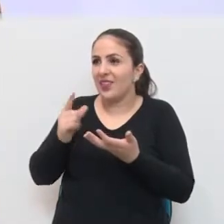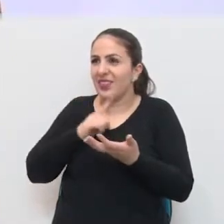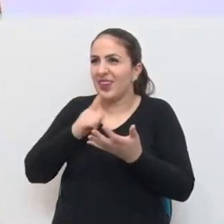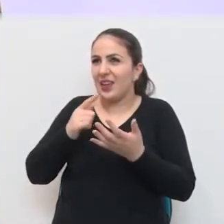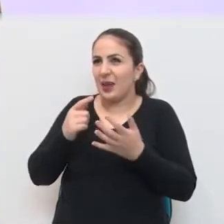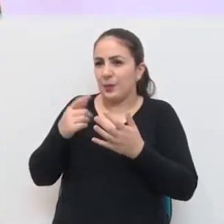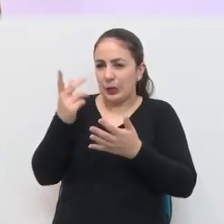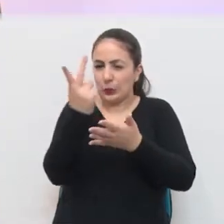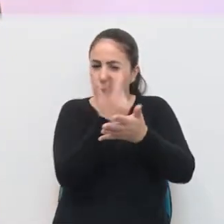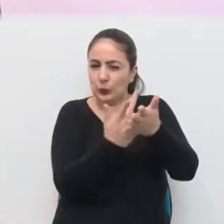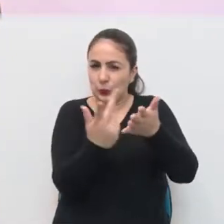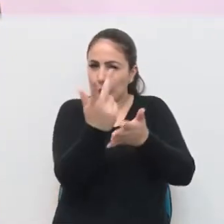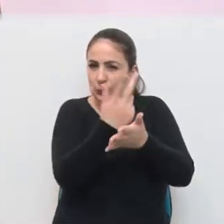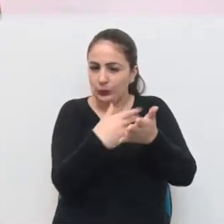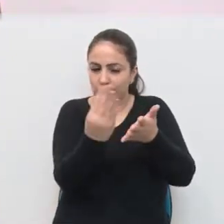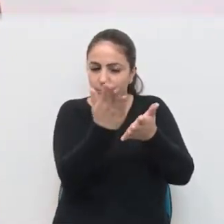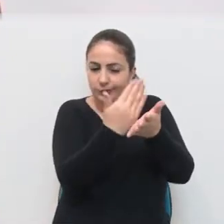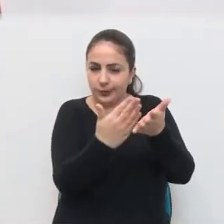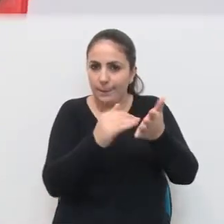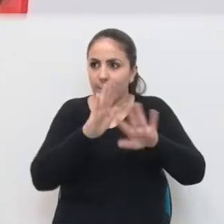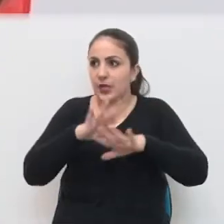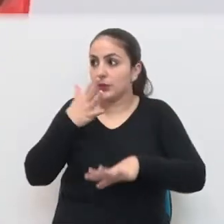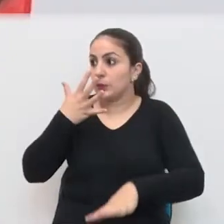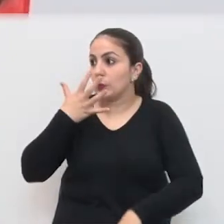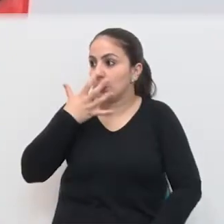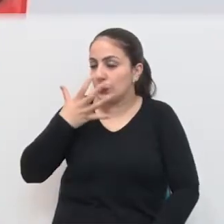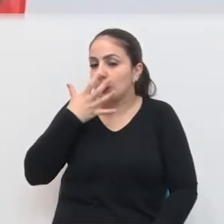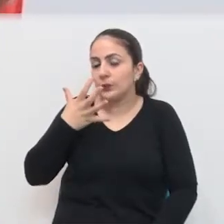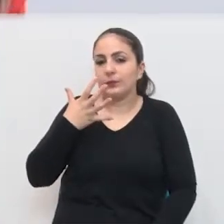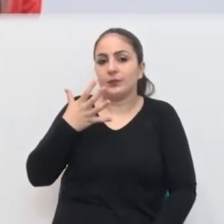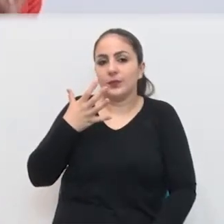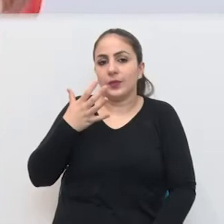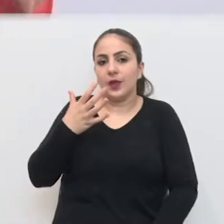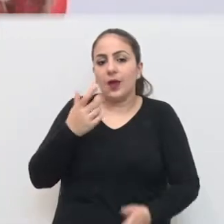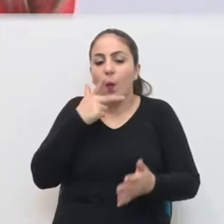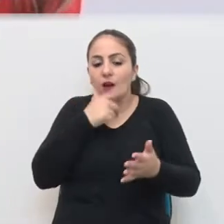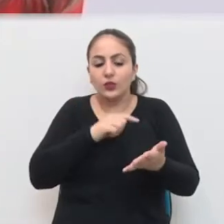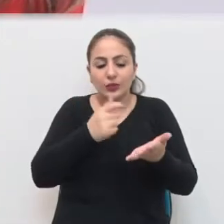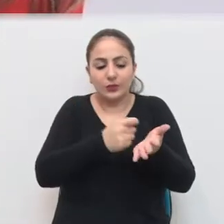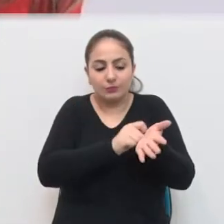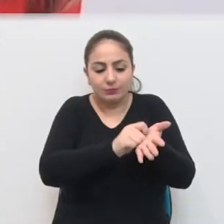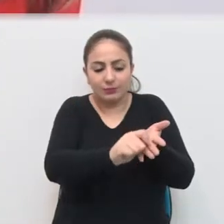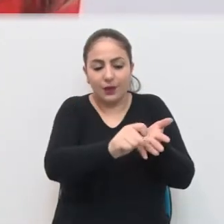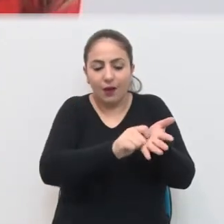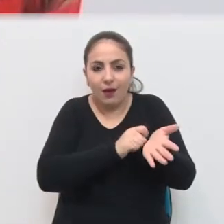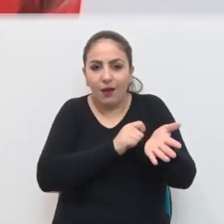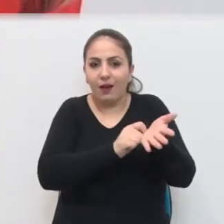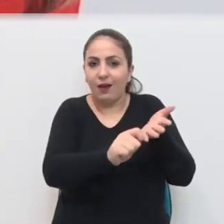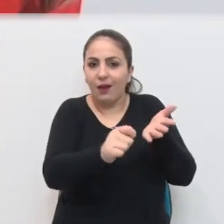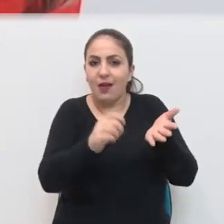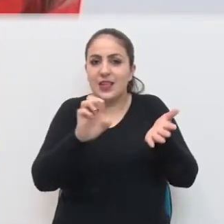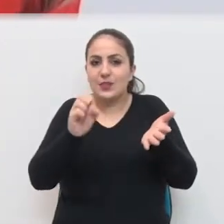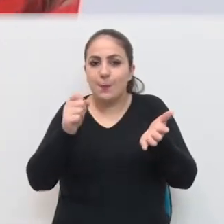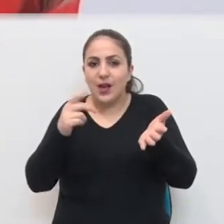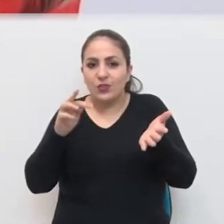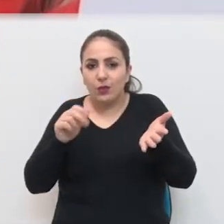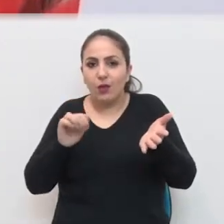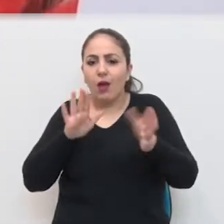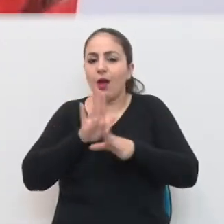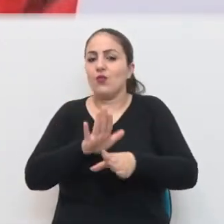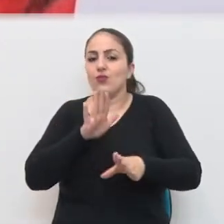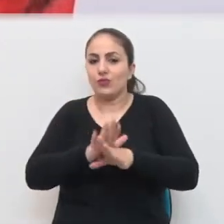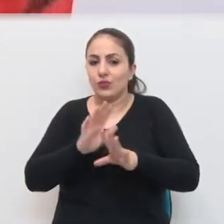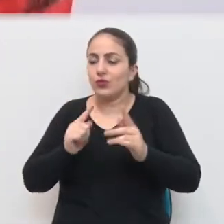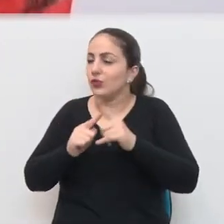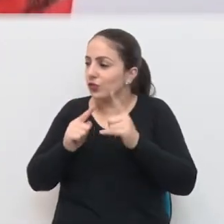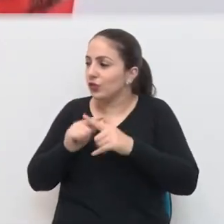um aspecto mais impressionista, a espátula ela favorece para esse